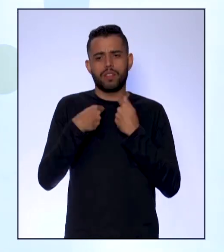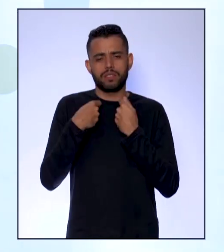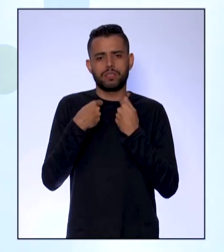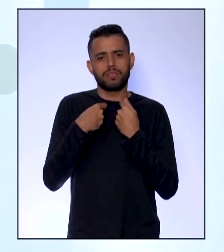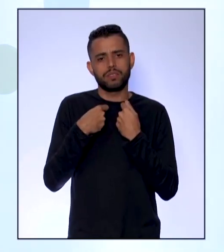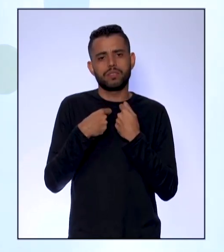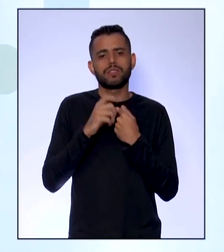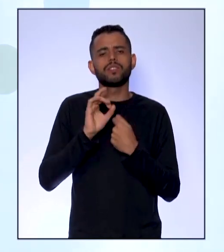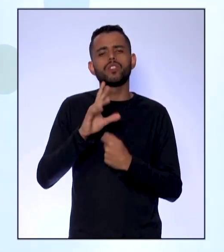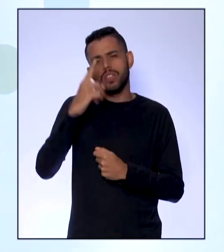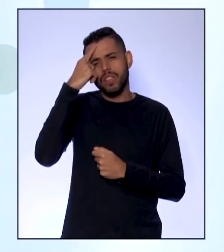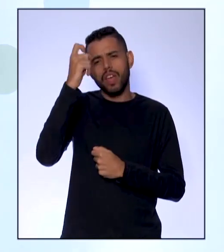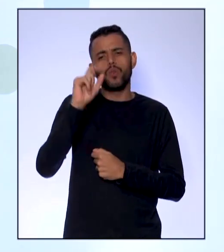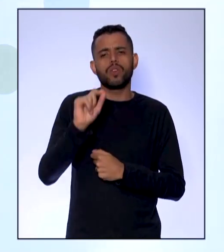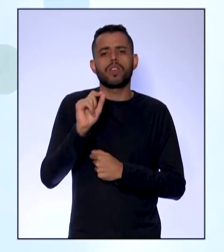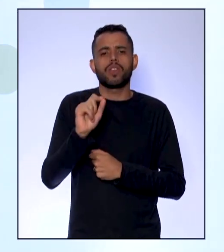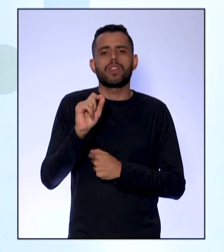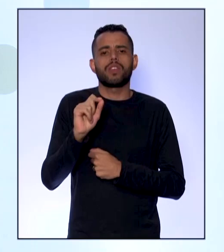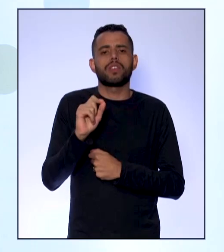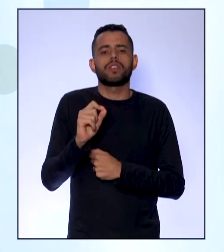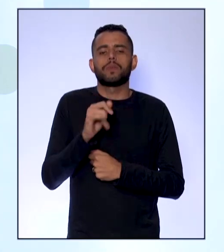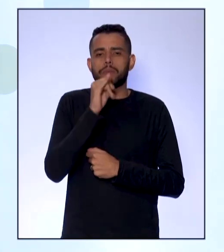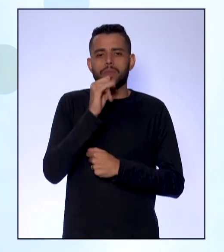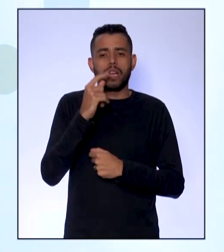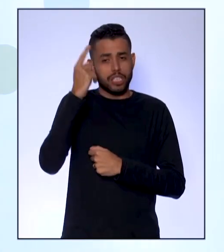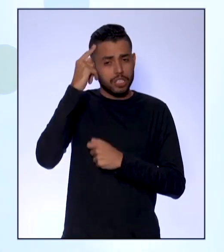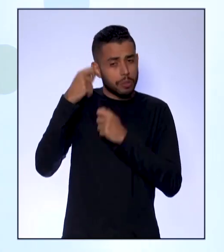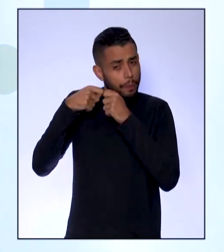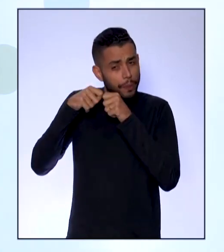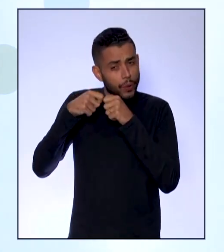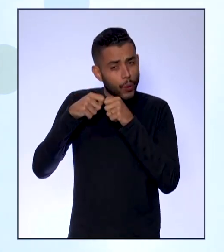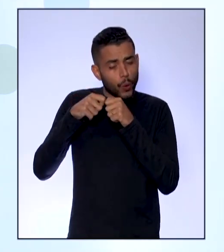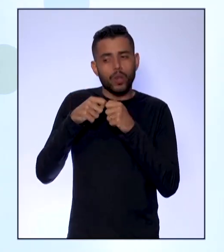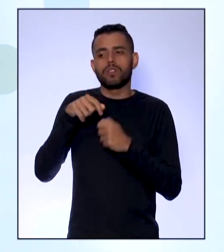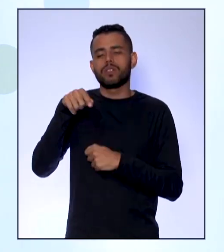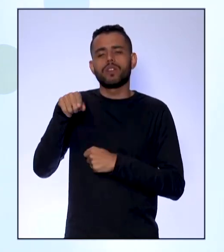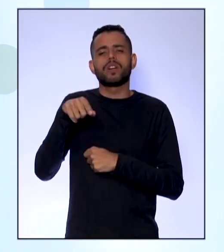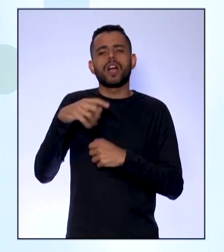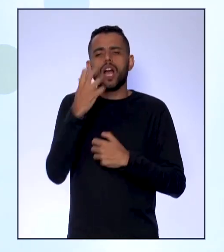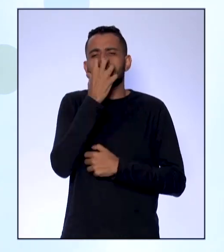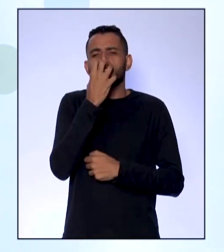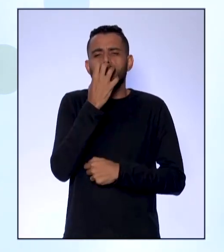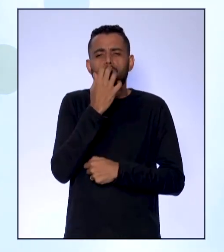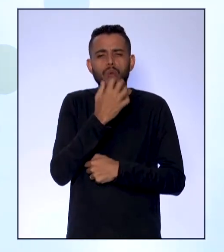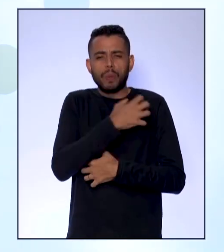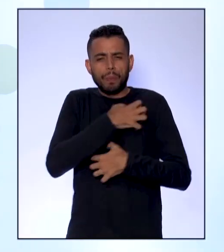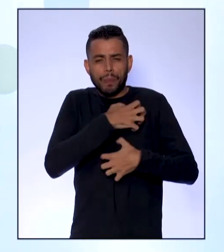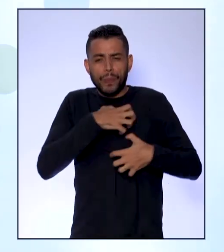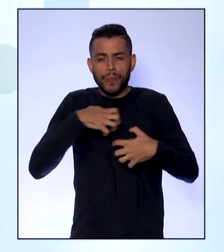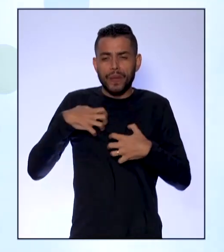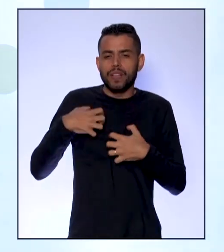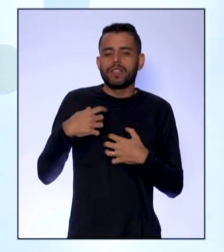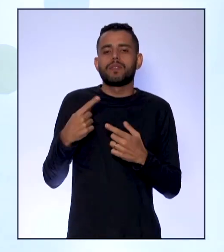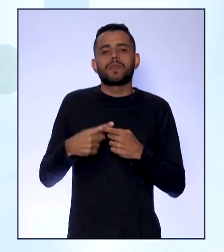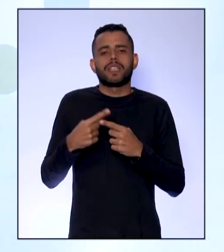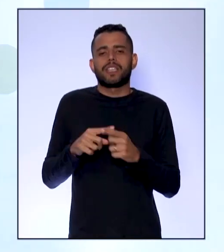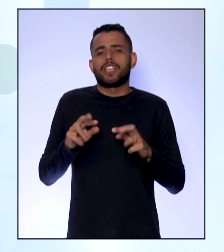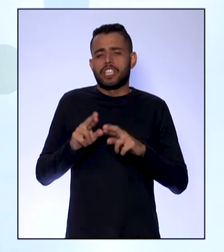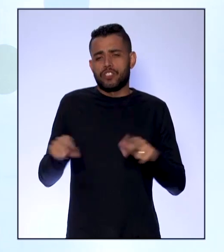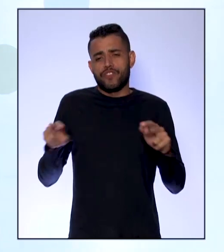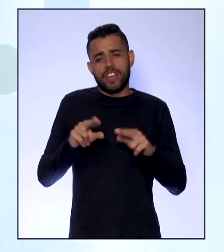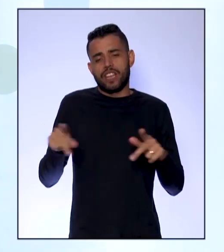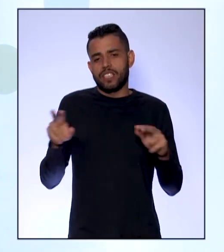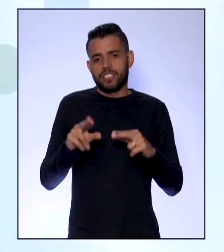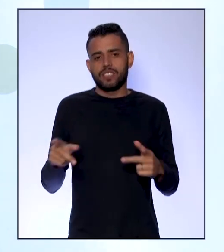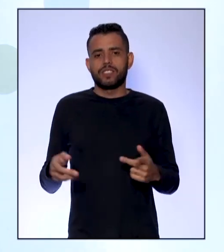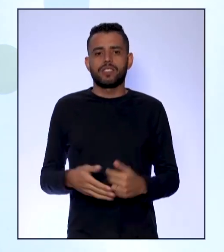meio que aquela ideia de que a gente tem piolho e o cachorro tem pulga e ele nunca vai ter um piolho e a gente não vai ter pulga, porque não é para a mesma